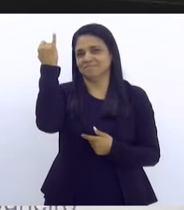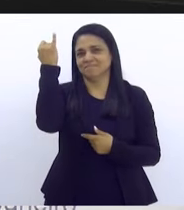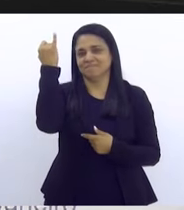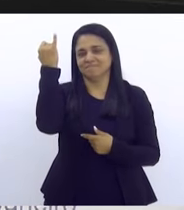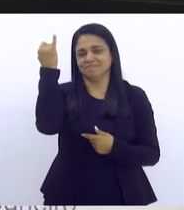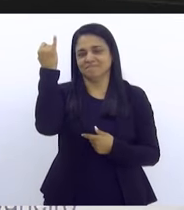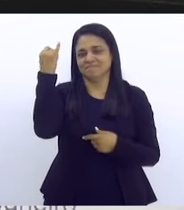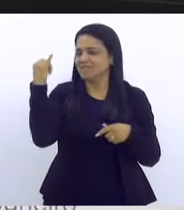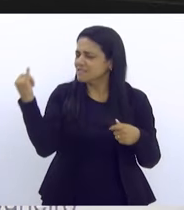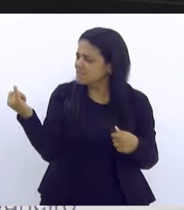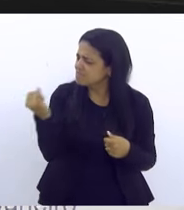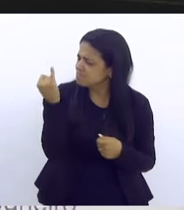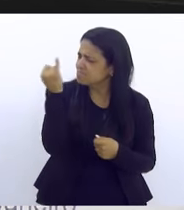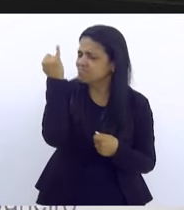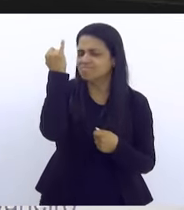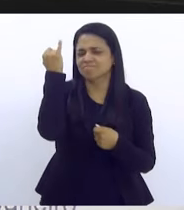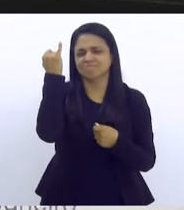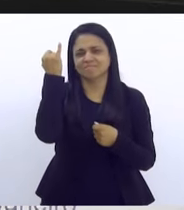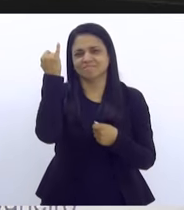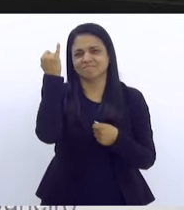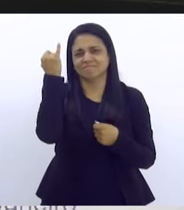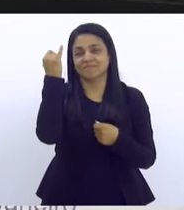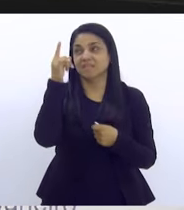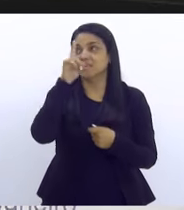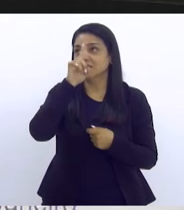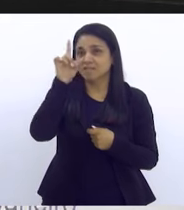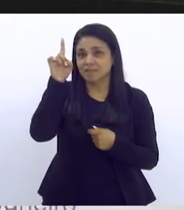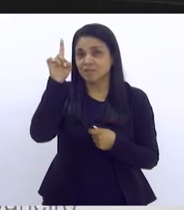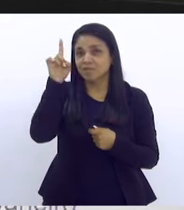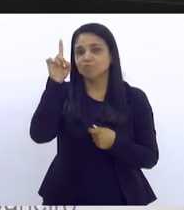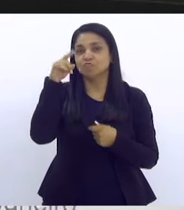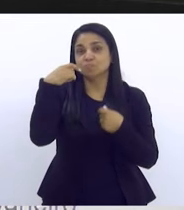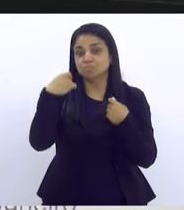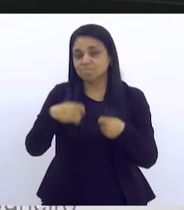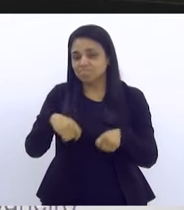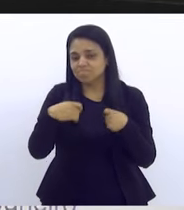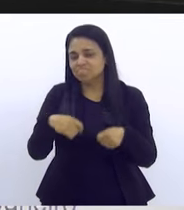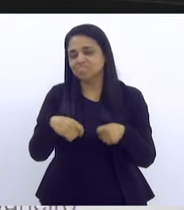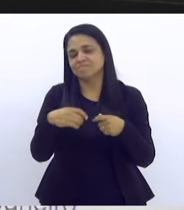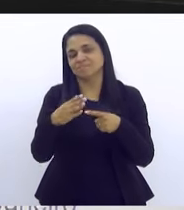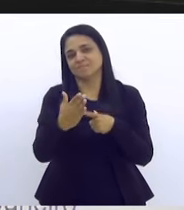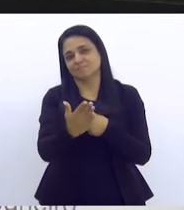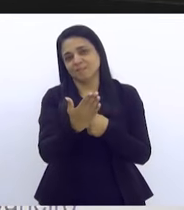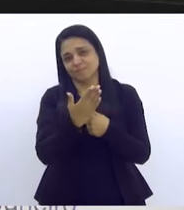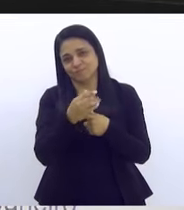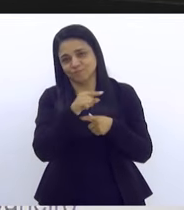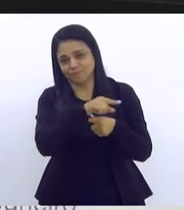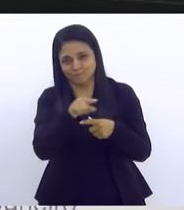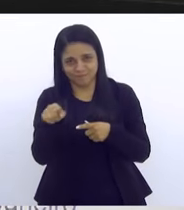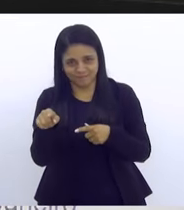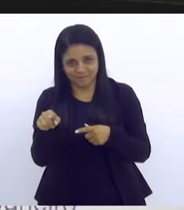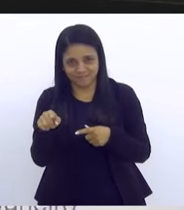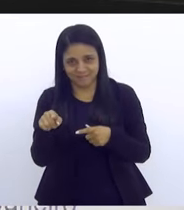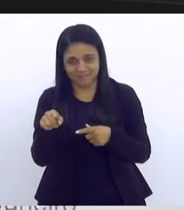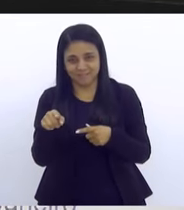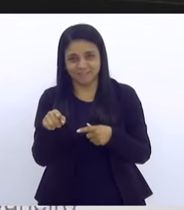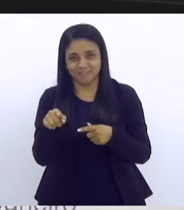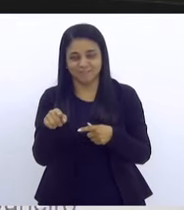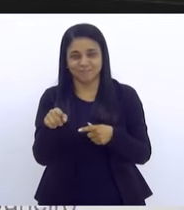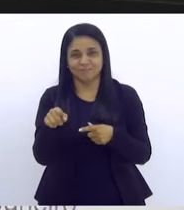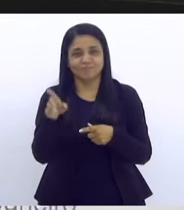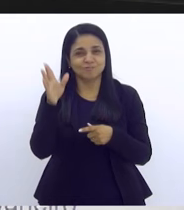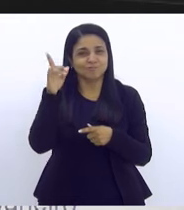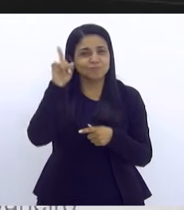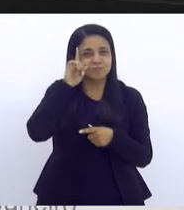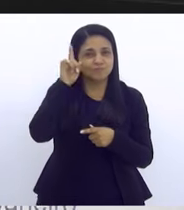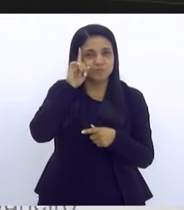É muito precioso. E Deus conta com vocês todos os dias. Não só para auxiliar